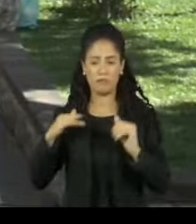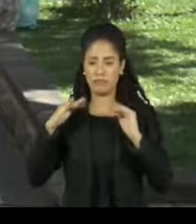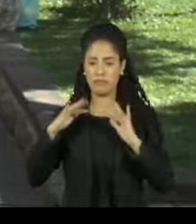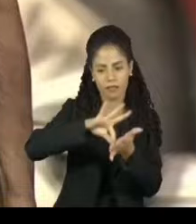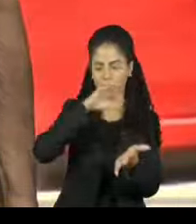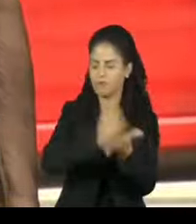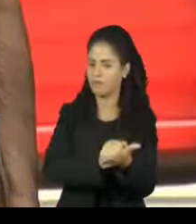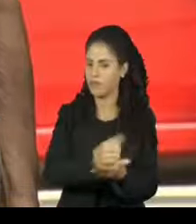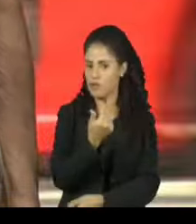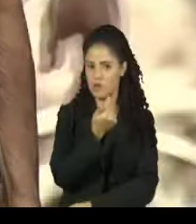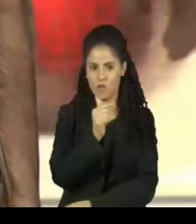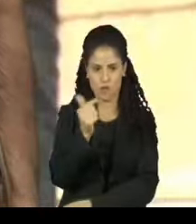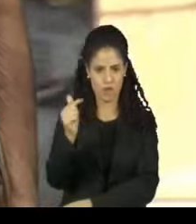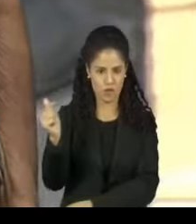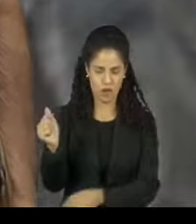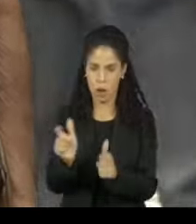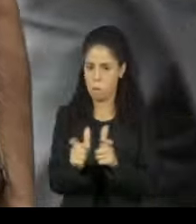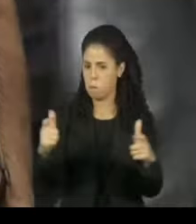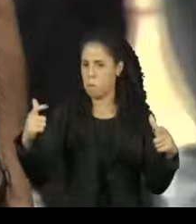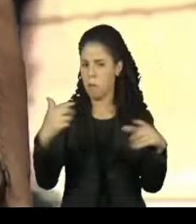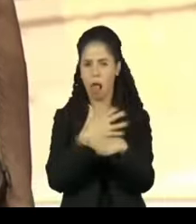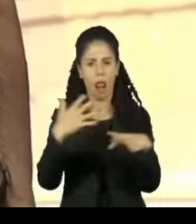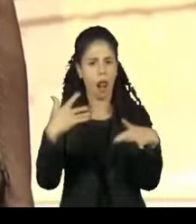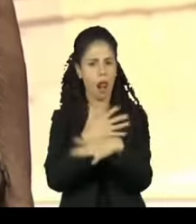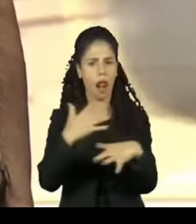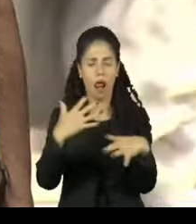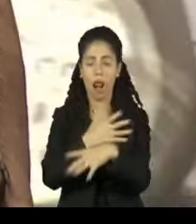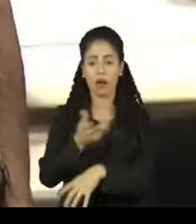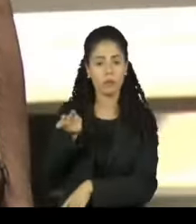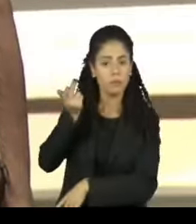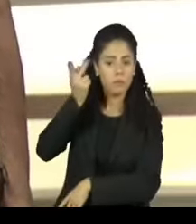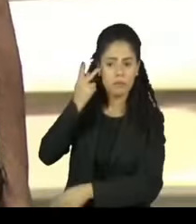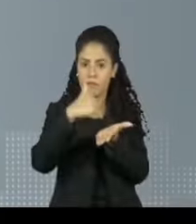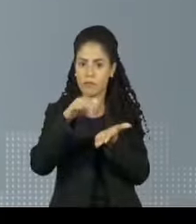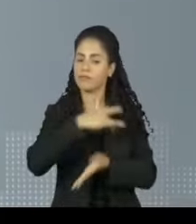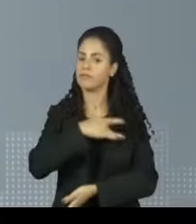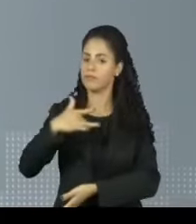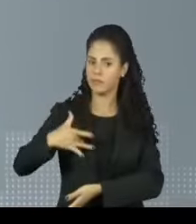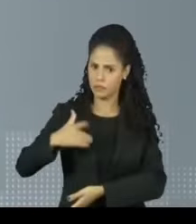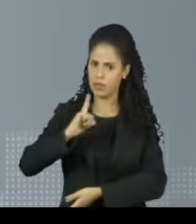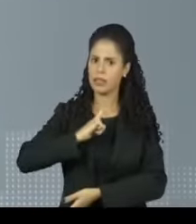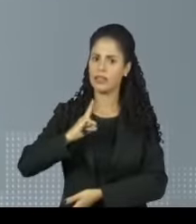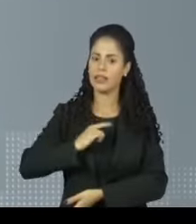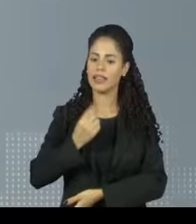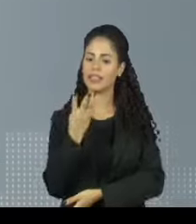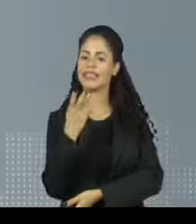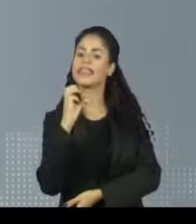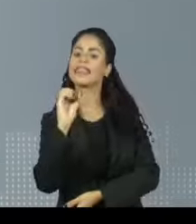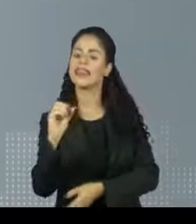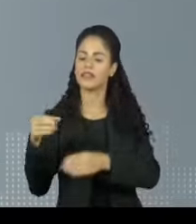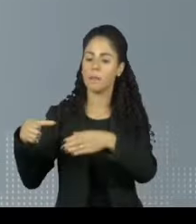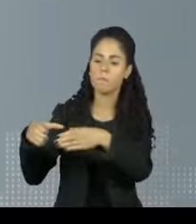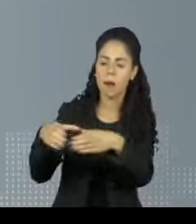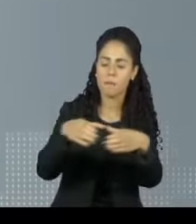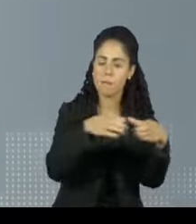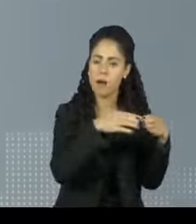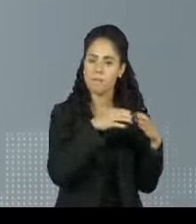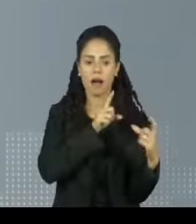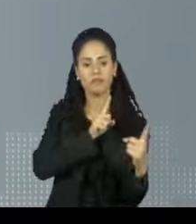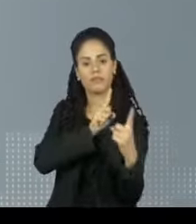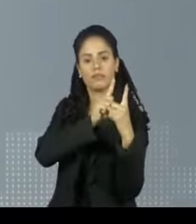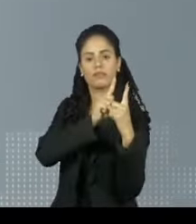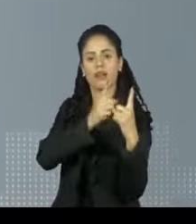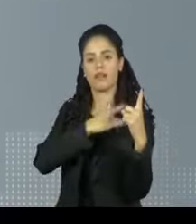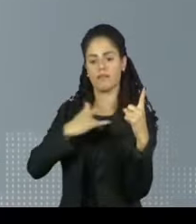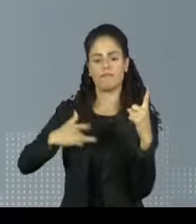cuidados na maior cidade do país os idosos contam com uma rede de assistência existem 30 equipes de consultório na Rua formadas